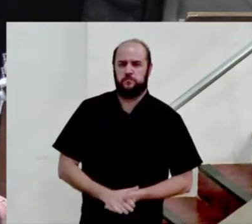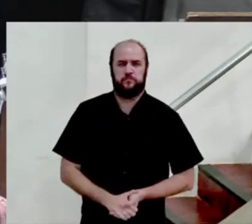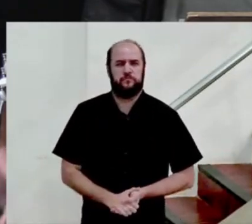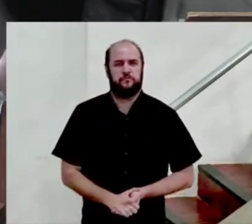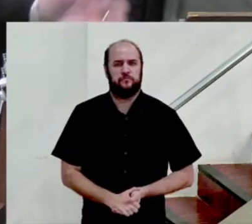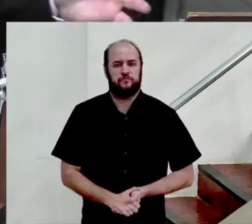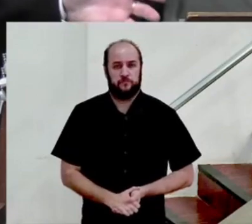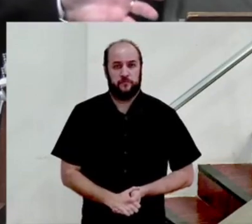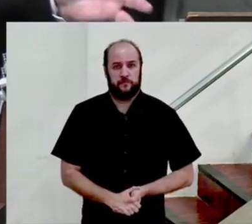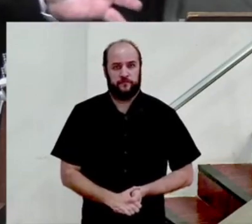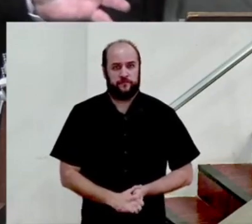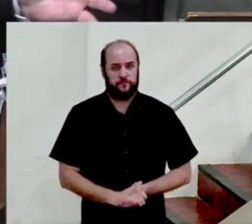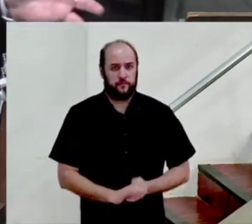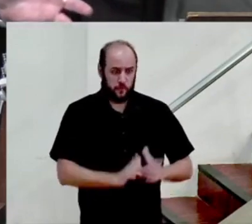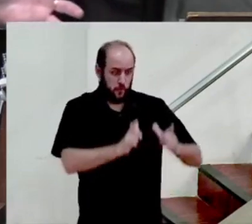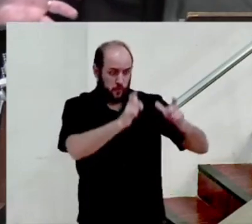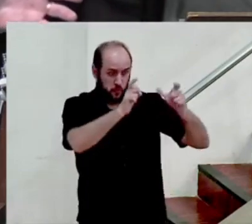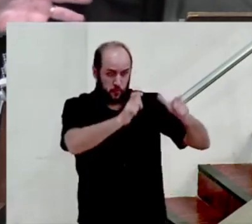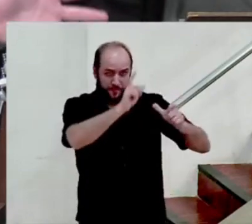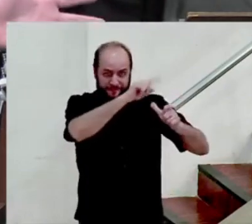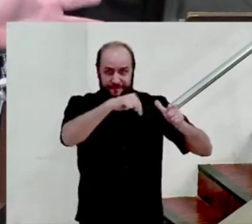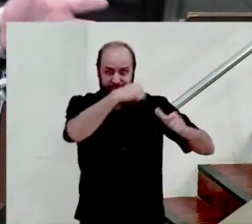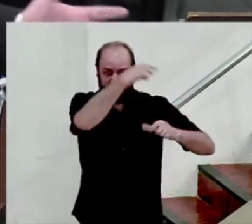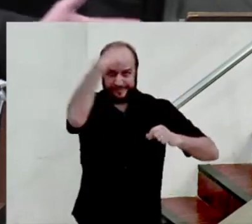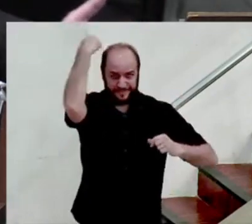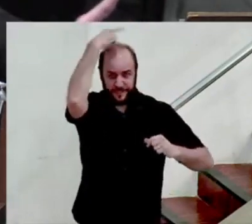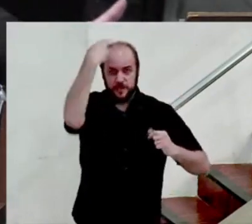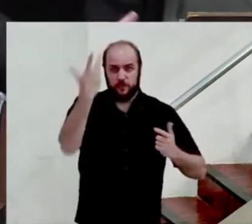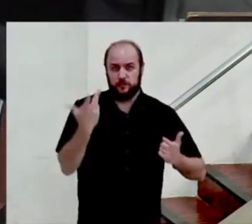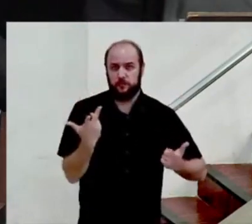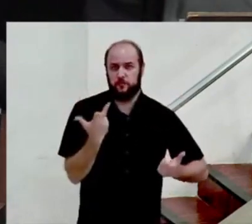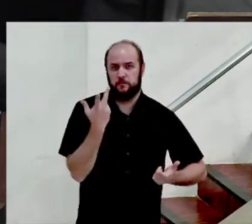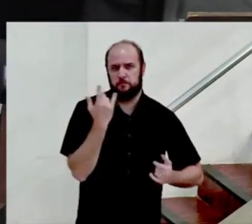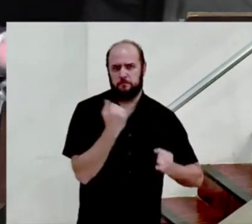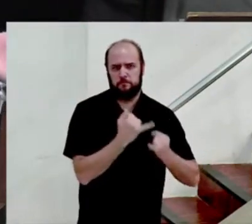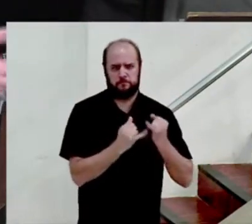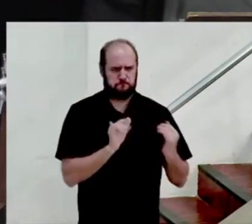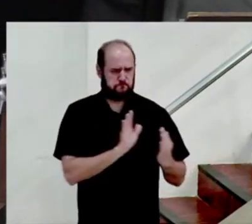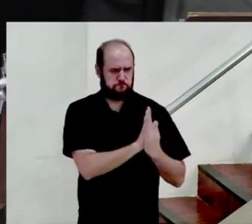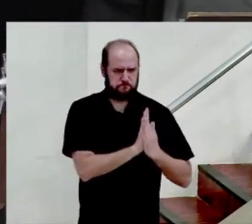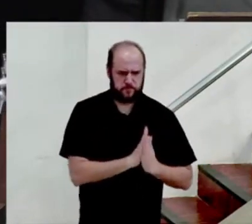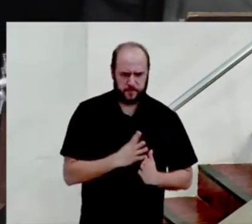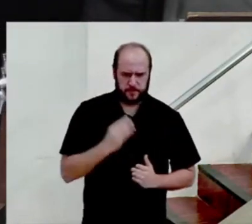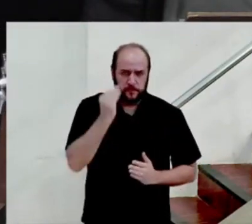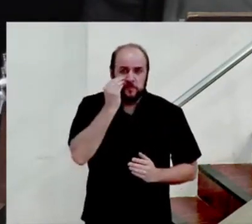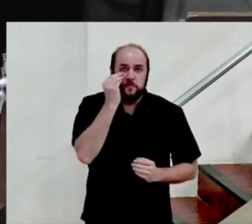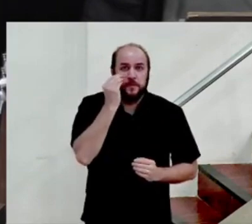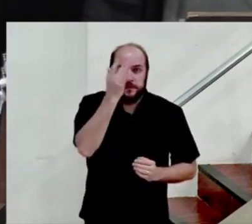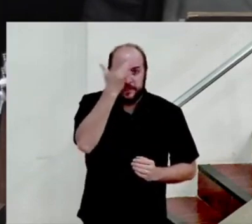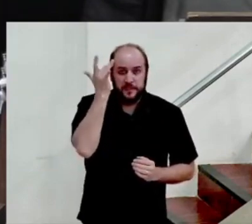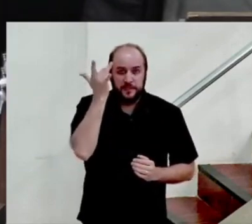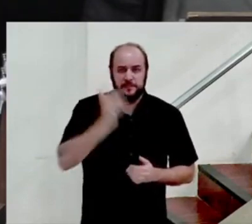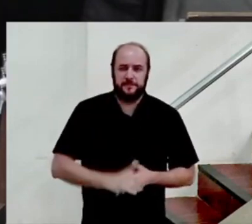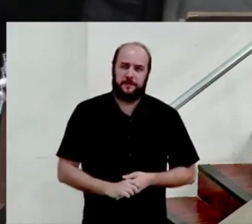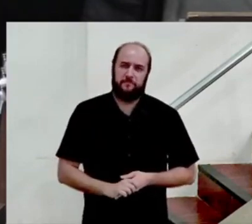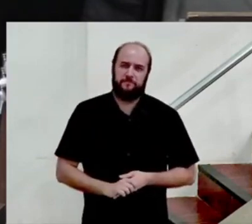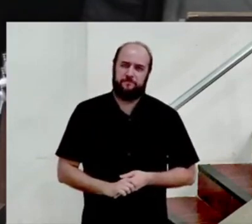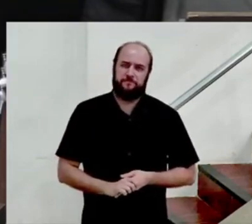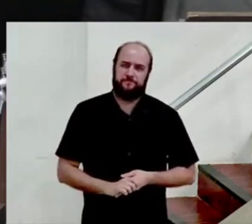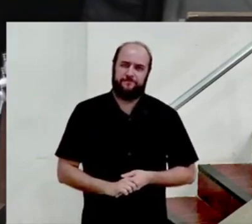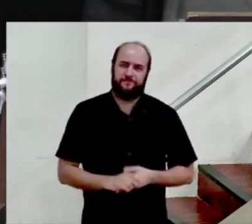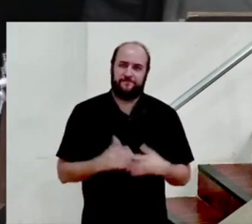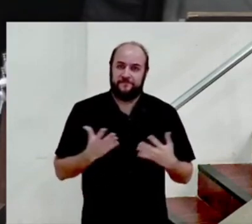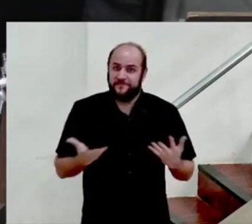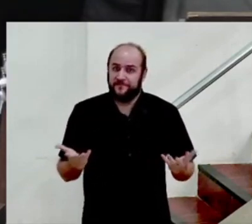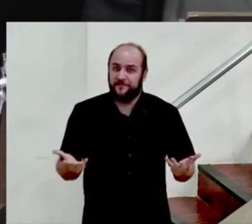Um santuário traz um impacto para a presença, para a experiência da pessoa. Meus